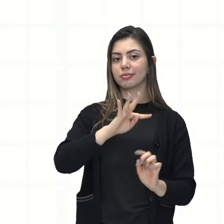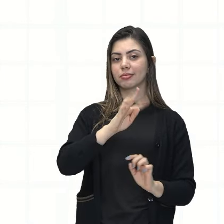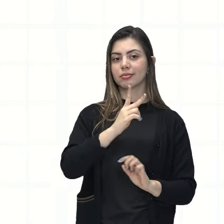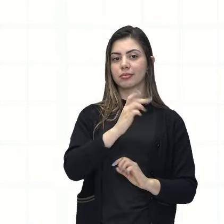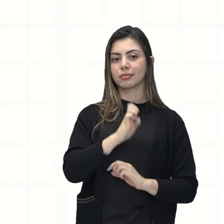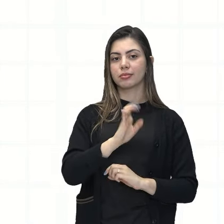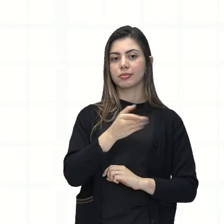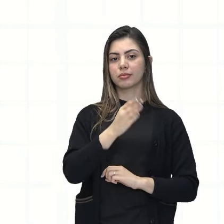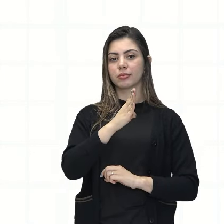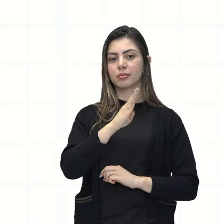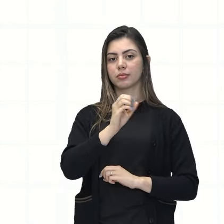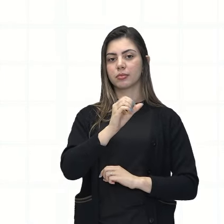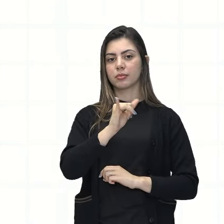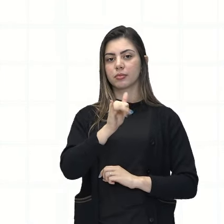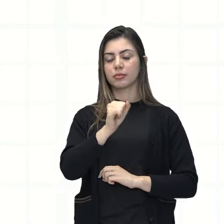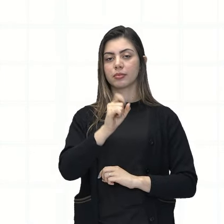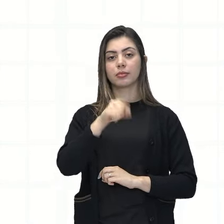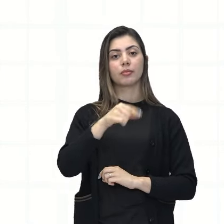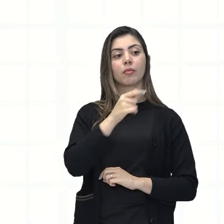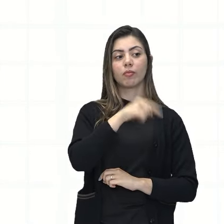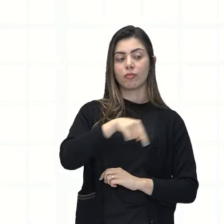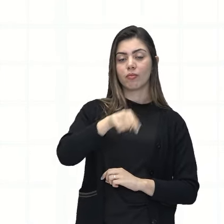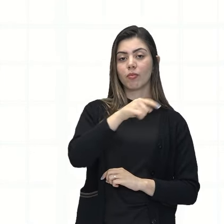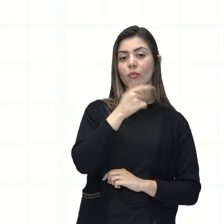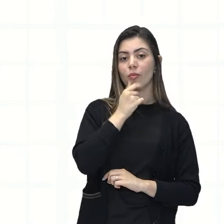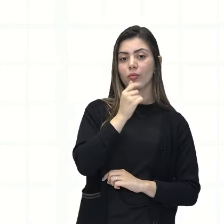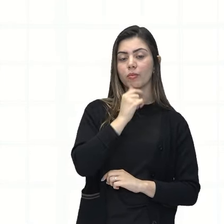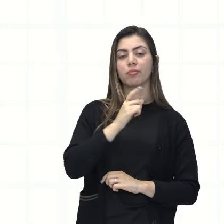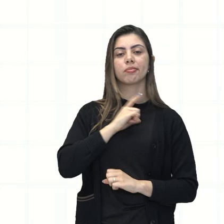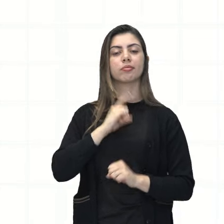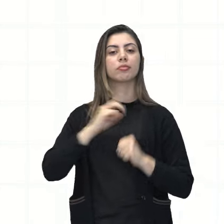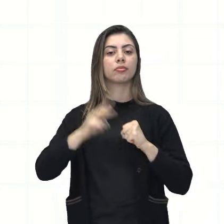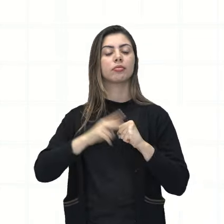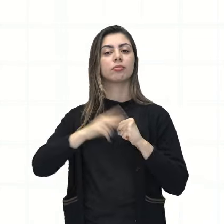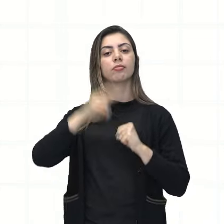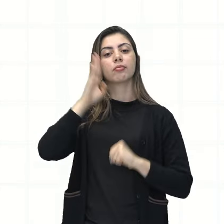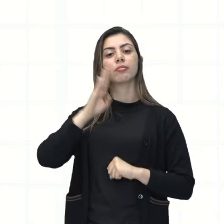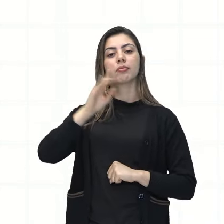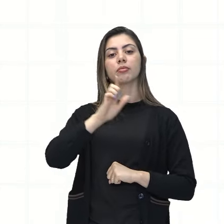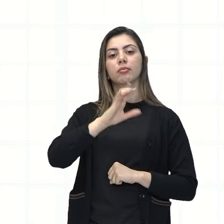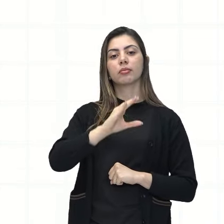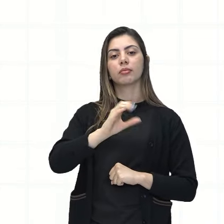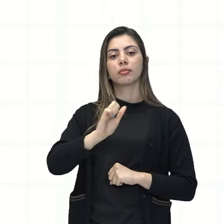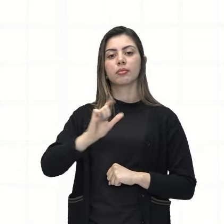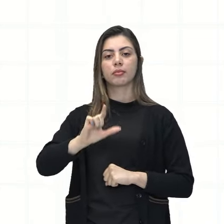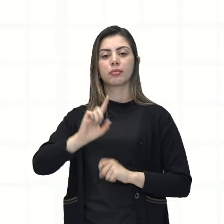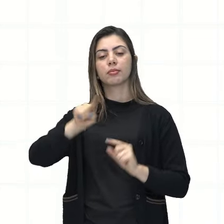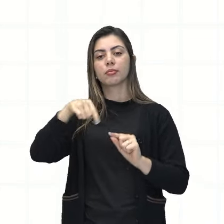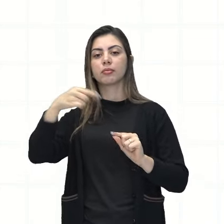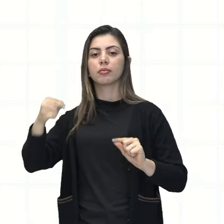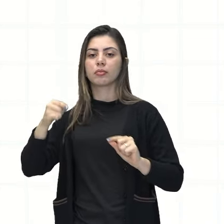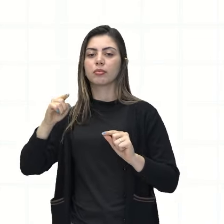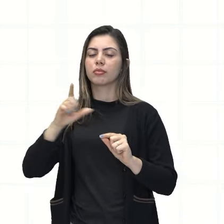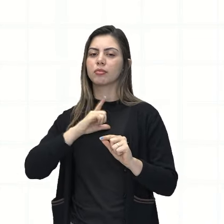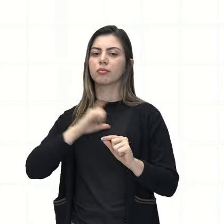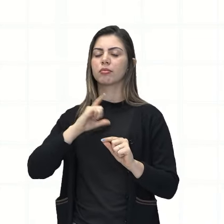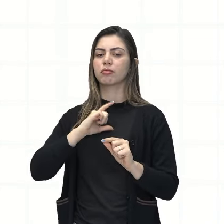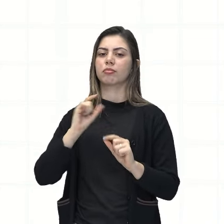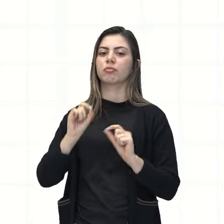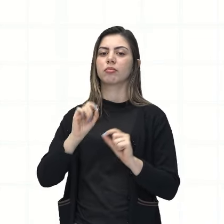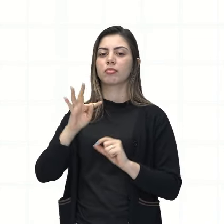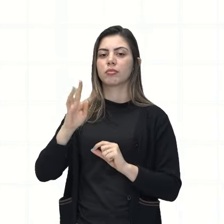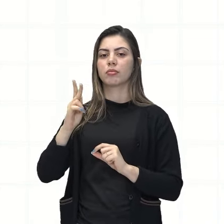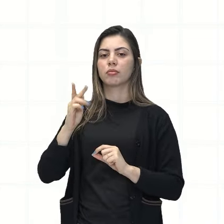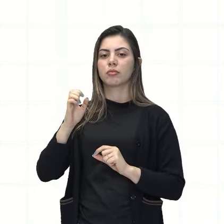os meninos, rapazes. O verbo principal, call. E o finalzinho aqui, their friends, né? Os